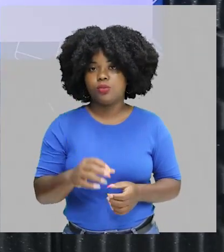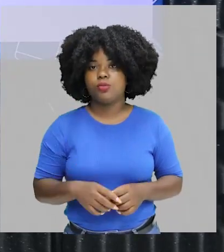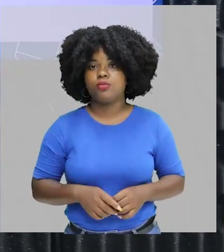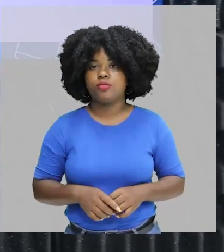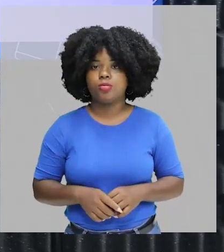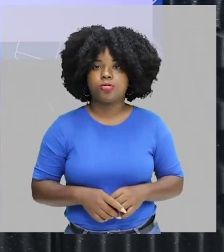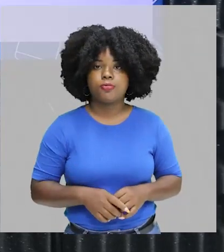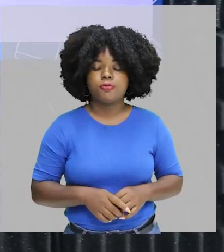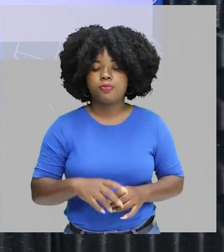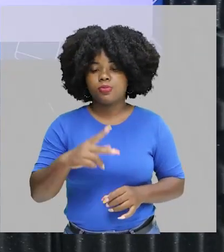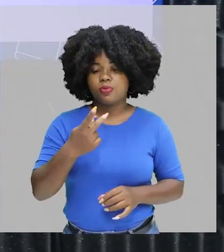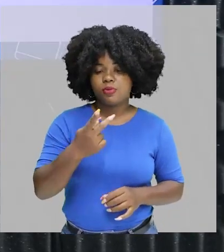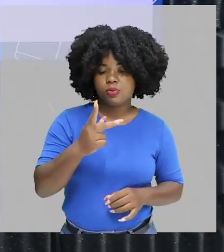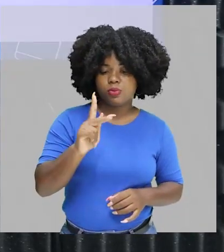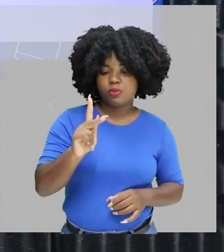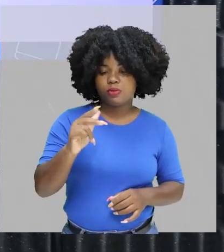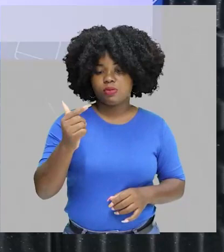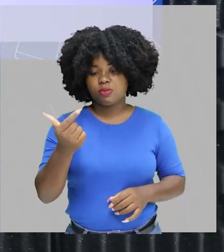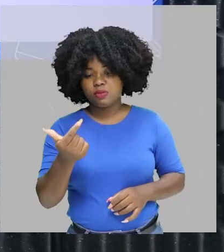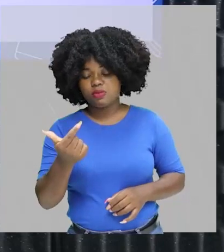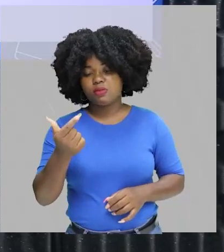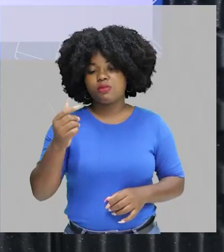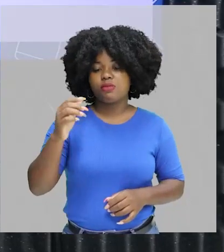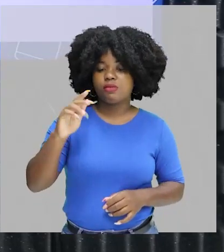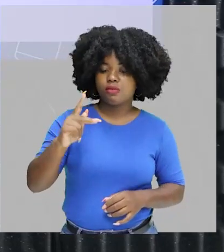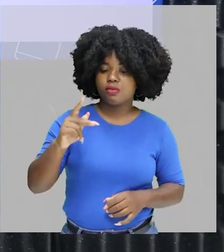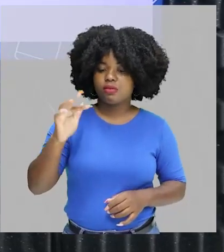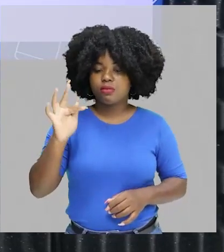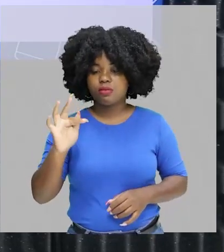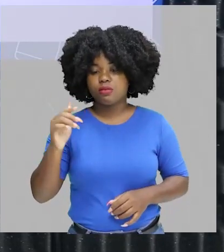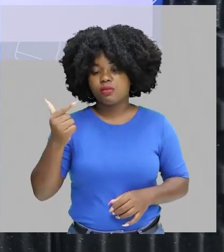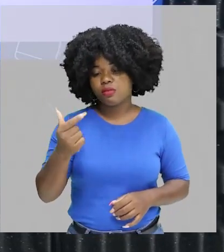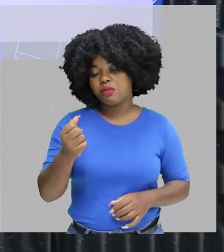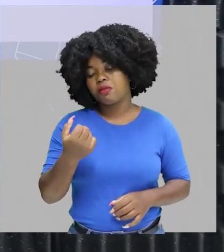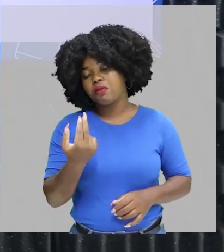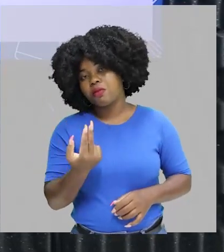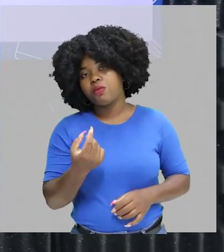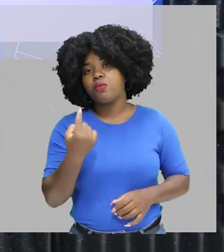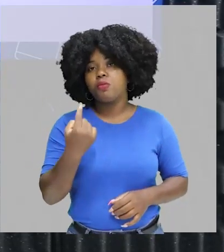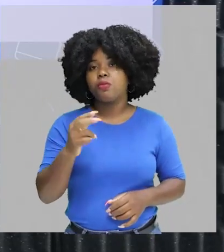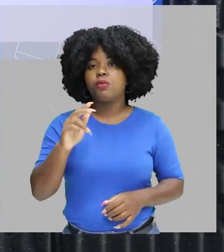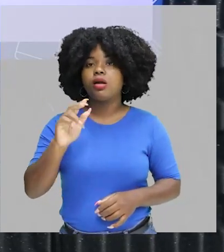do H2, do Br2, do F2, ou então com